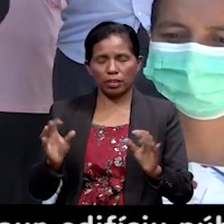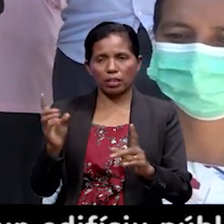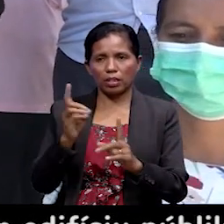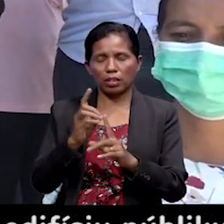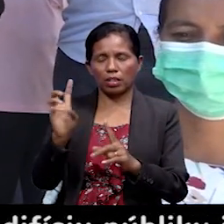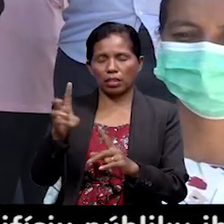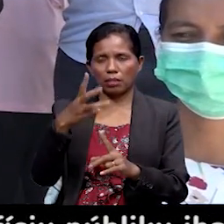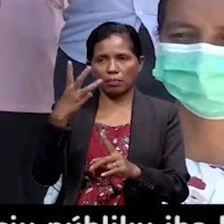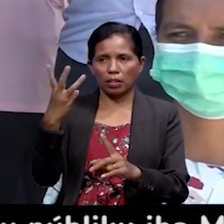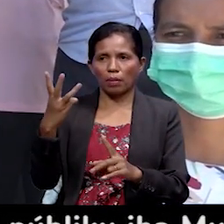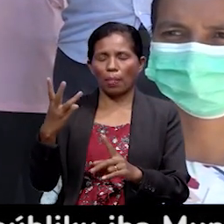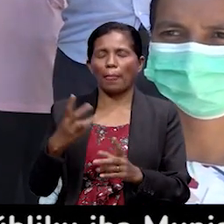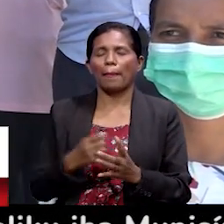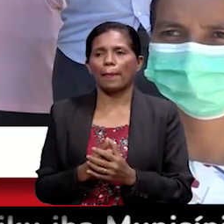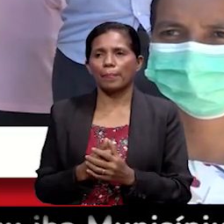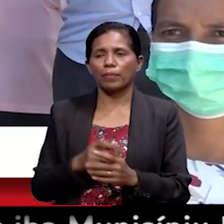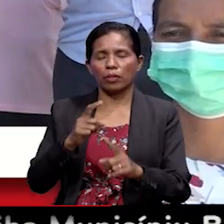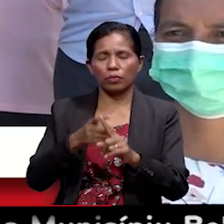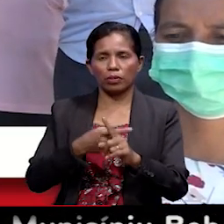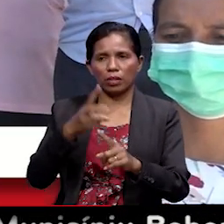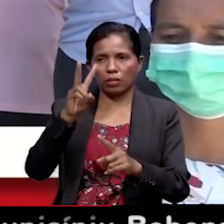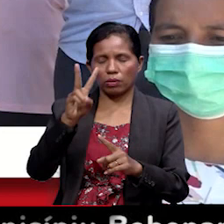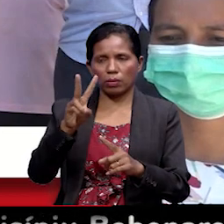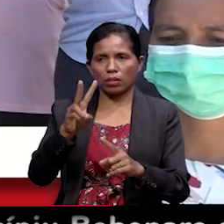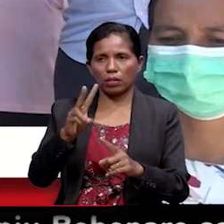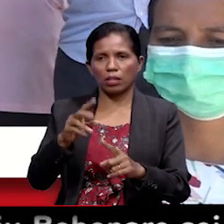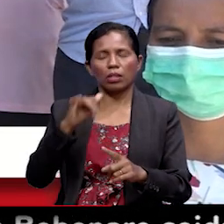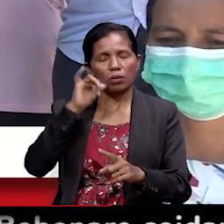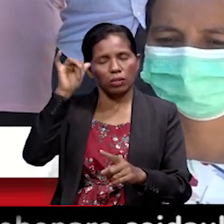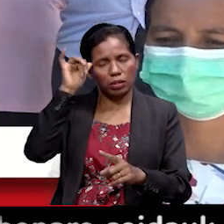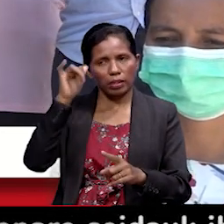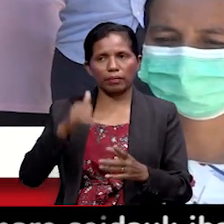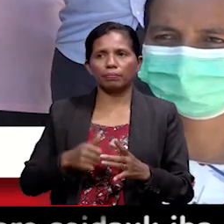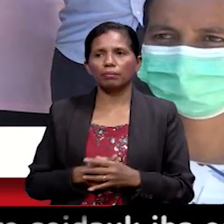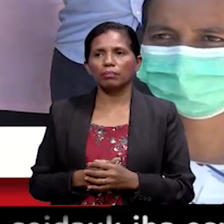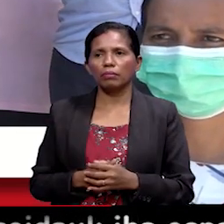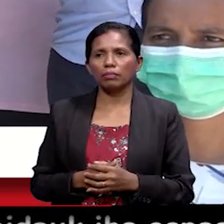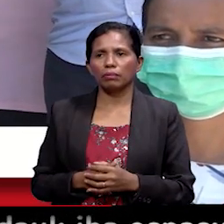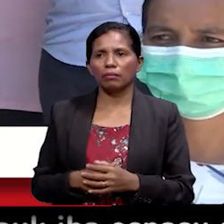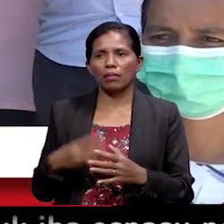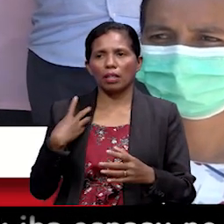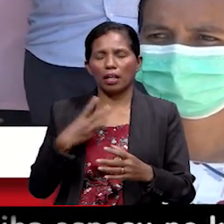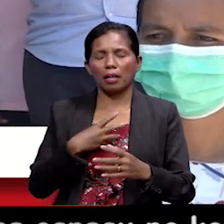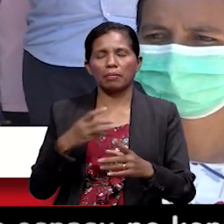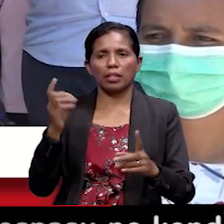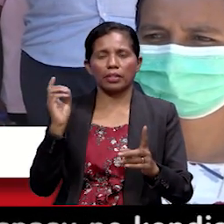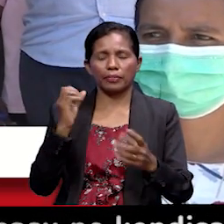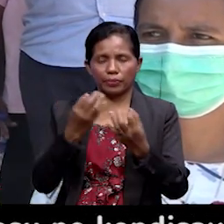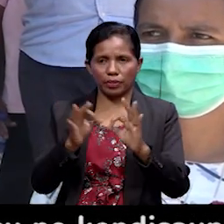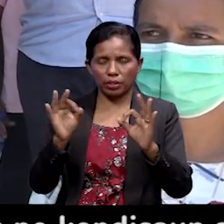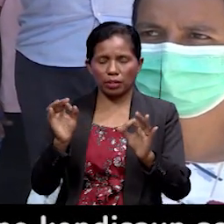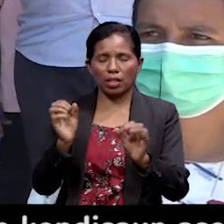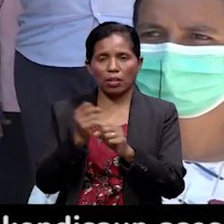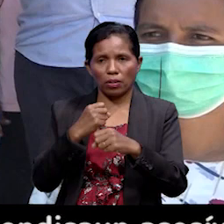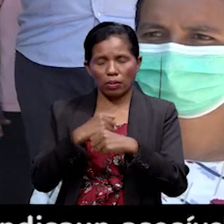até halo fulan rua va por seis corberuak, ame atinge